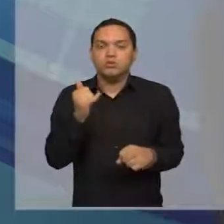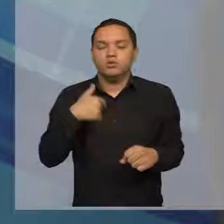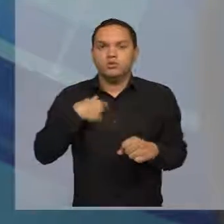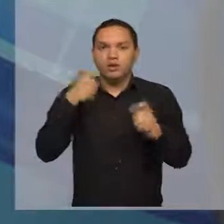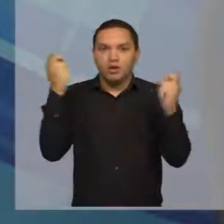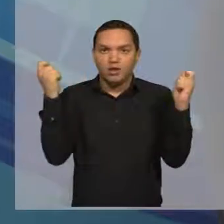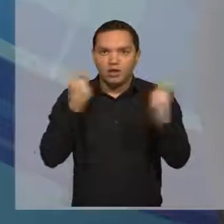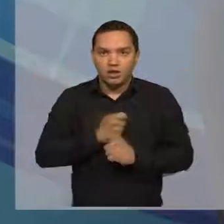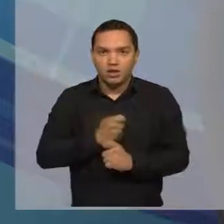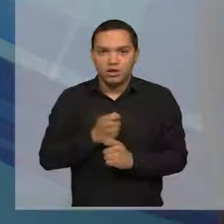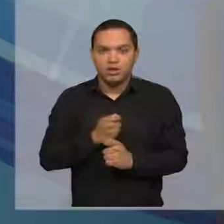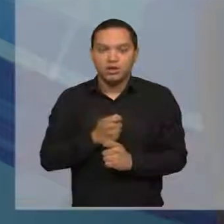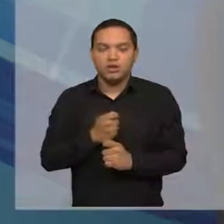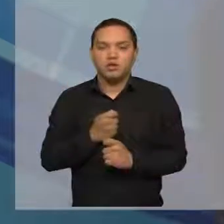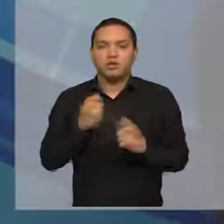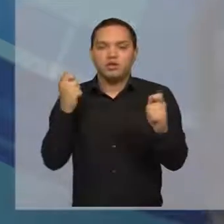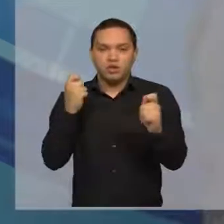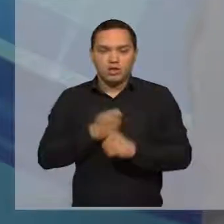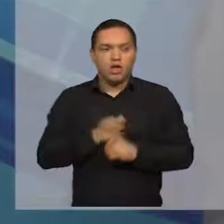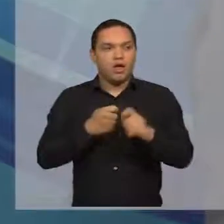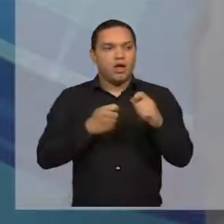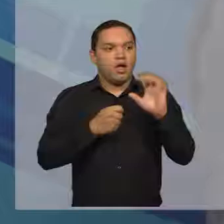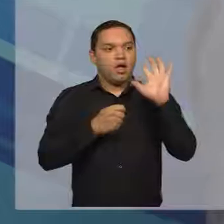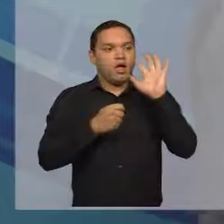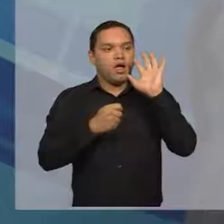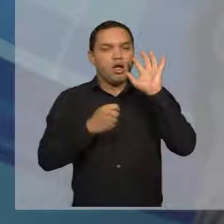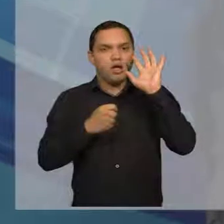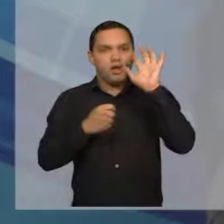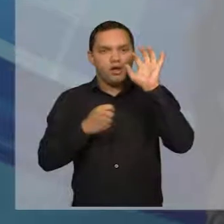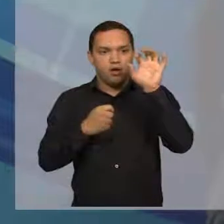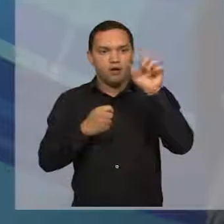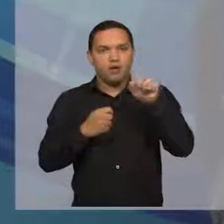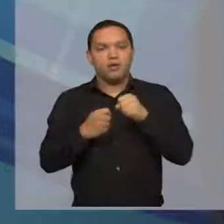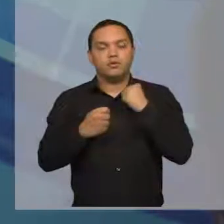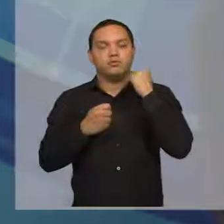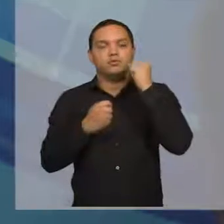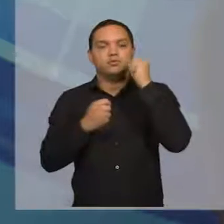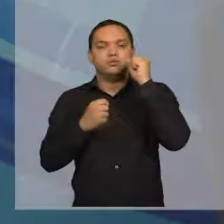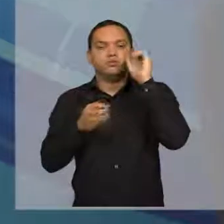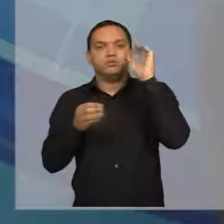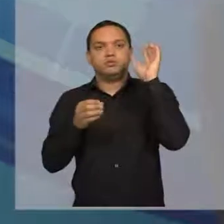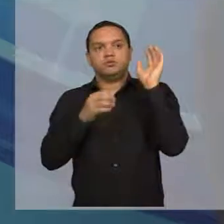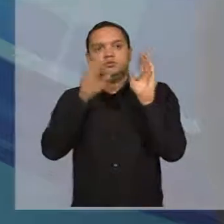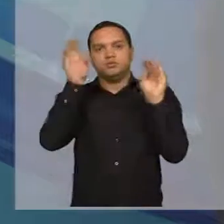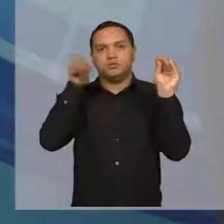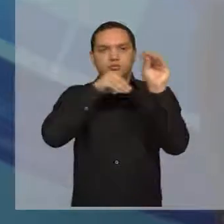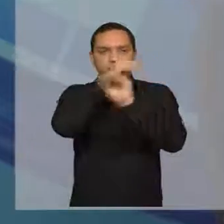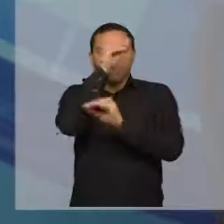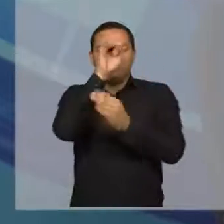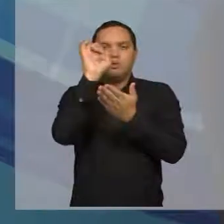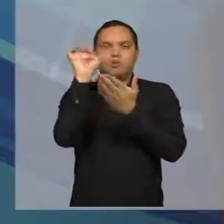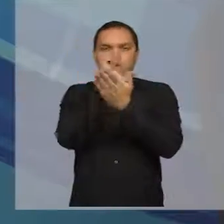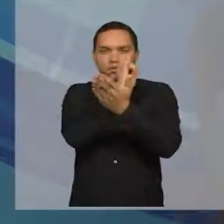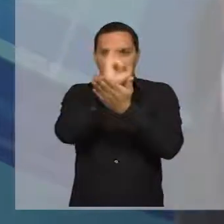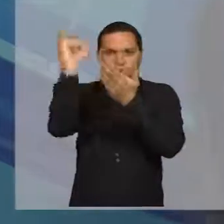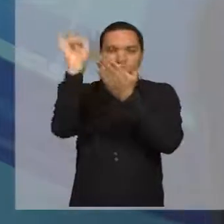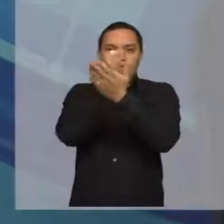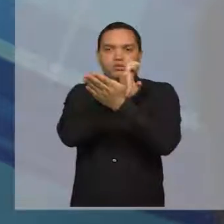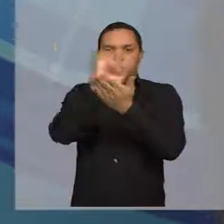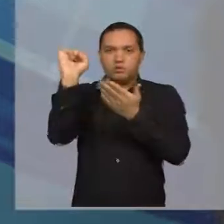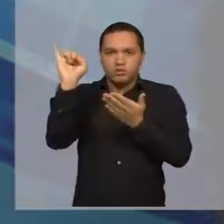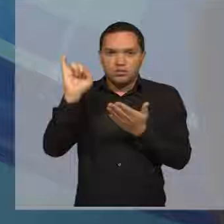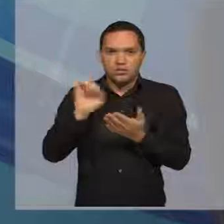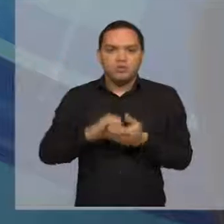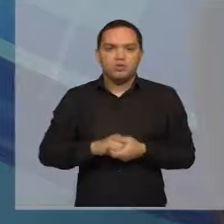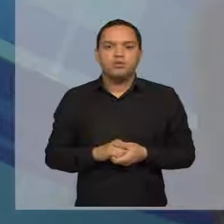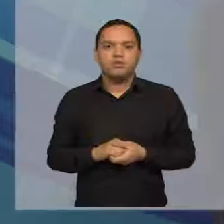possibilidade de você extrair o minério de lá para transformação dentro da própria região e não levar o minério para fora para